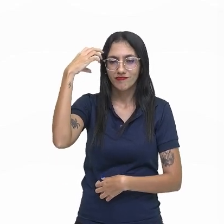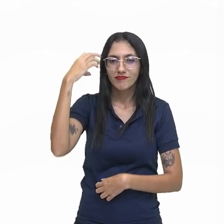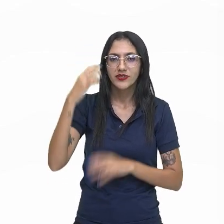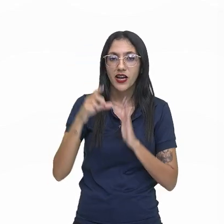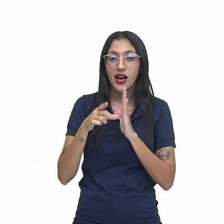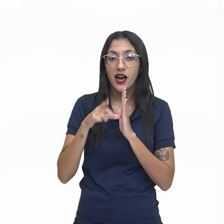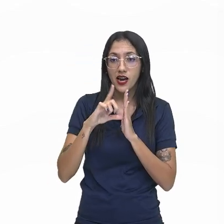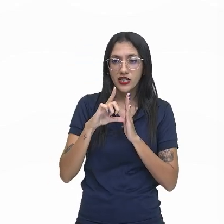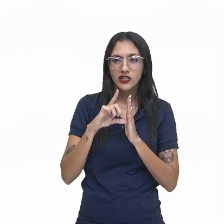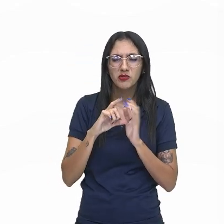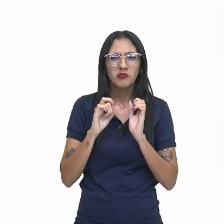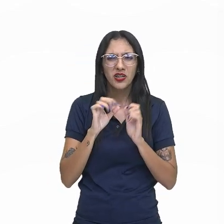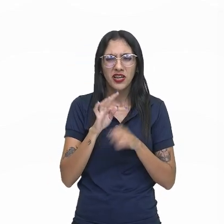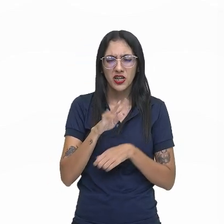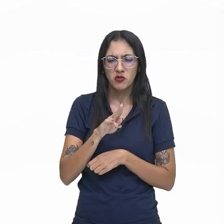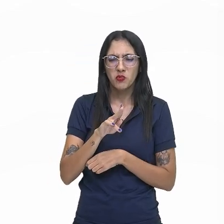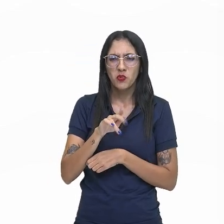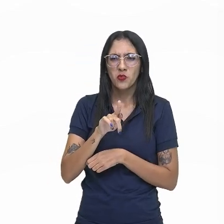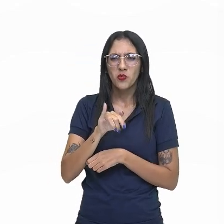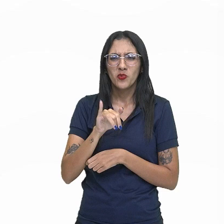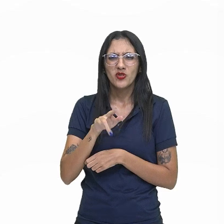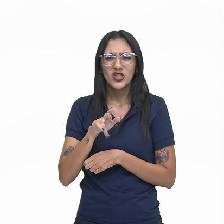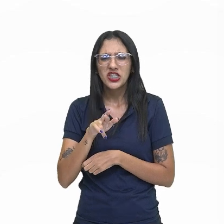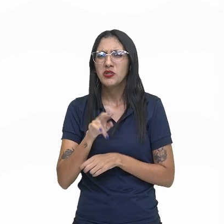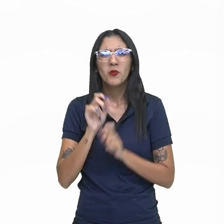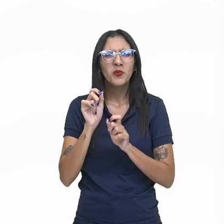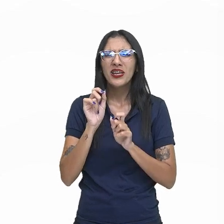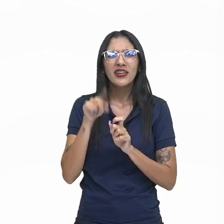Sem tugir. Quem hoje